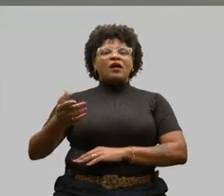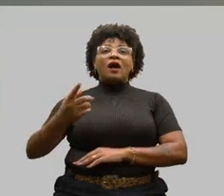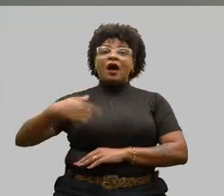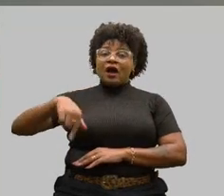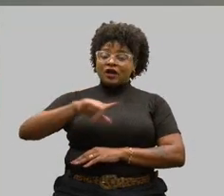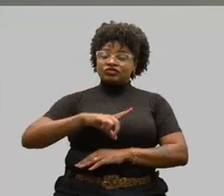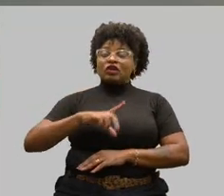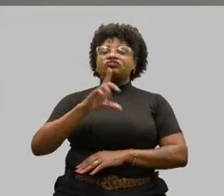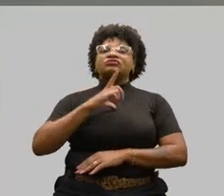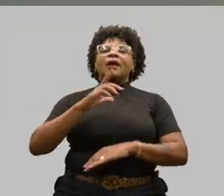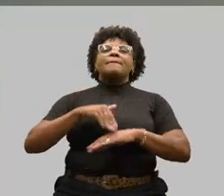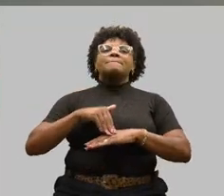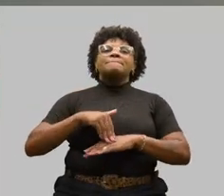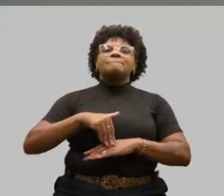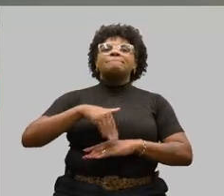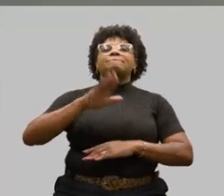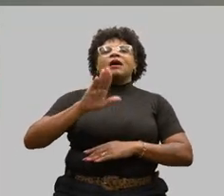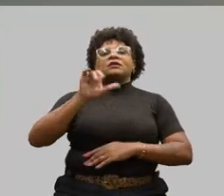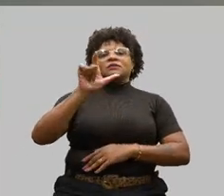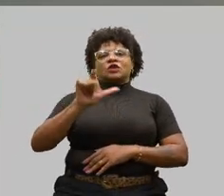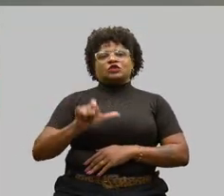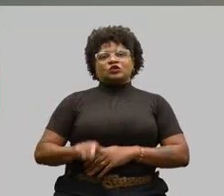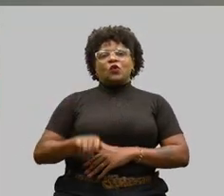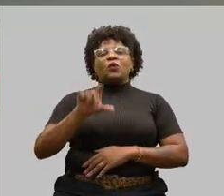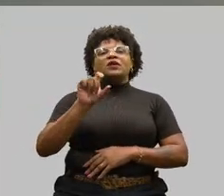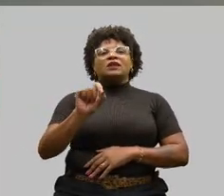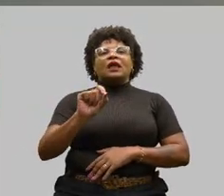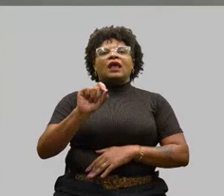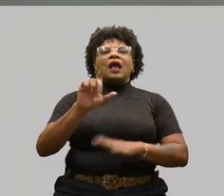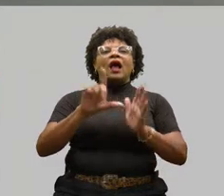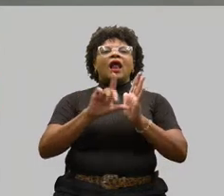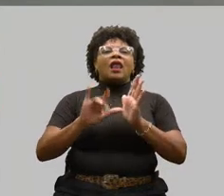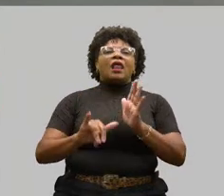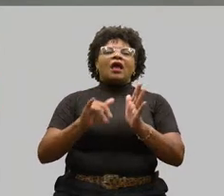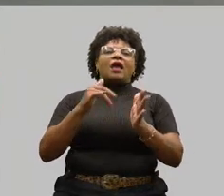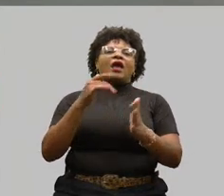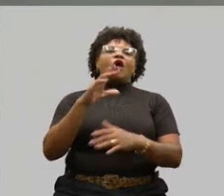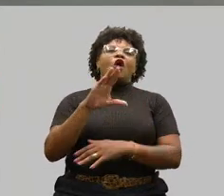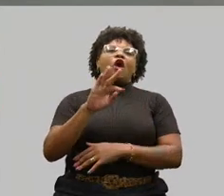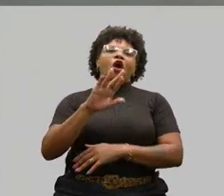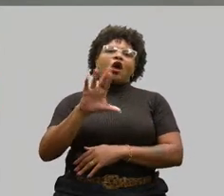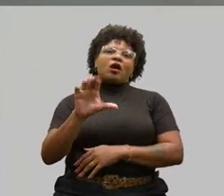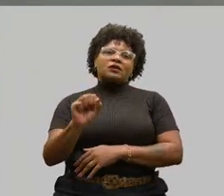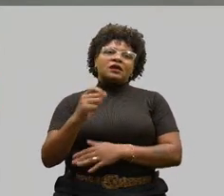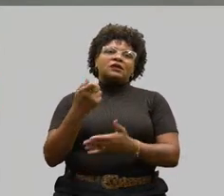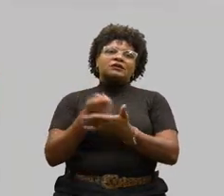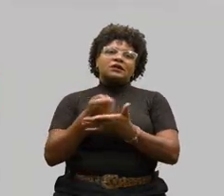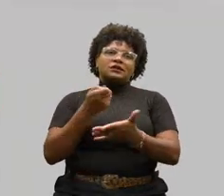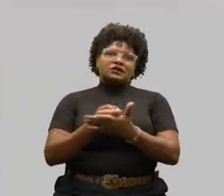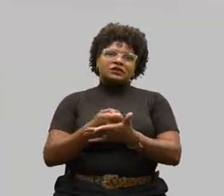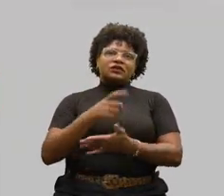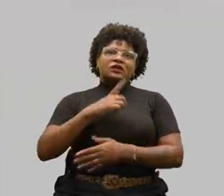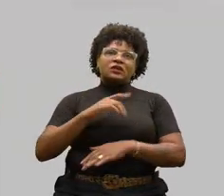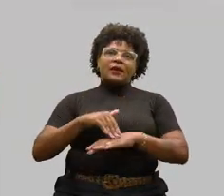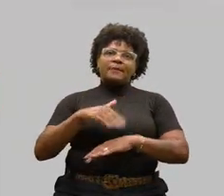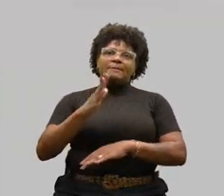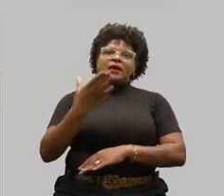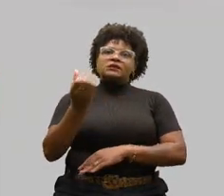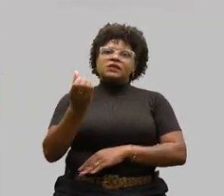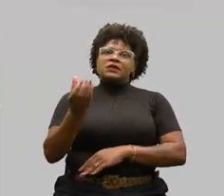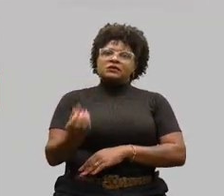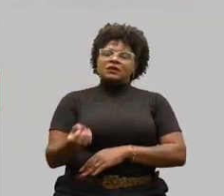e a gente não trabalha só pela cota né hoje dentro da CNH Contagem a gente tem mais de 60 deficientes trabalhando